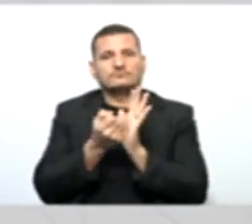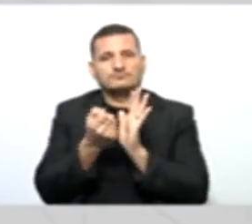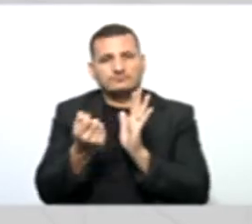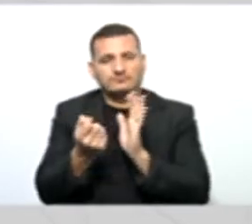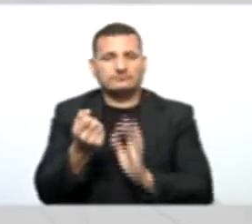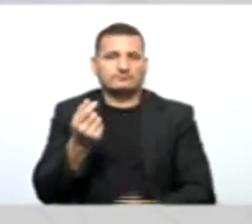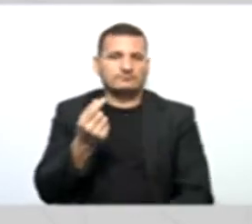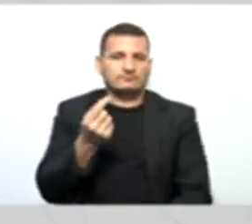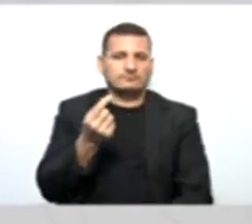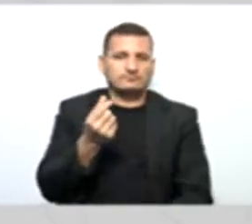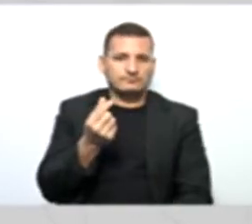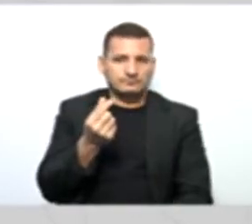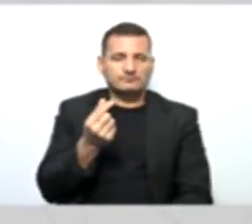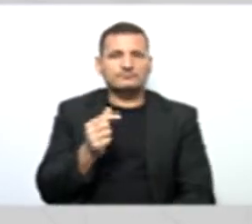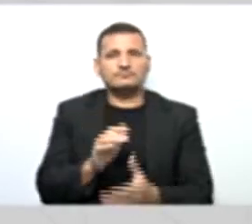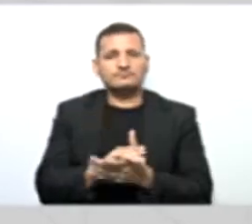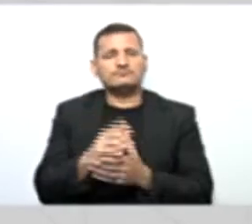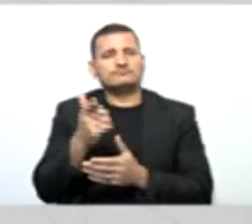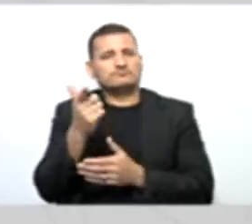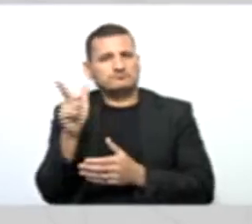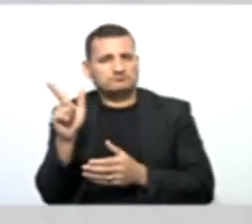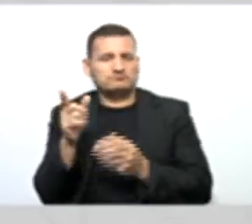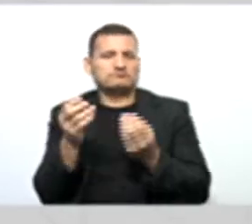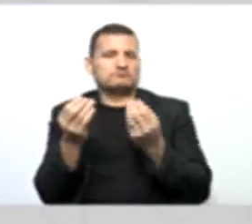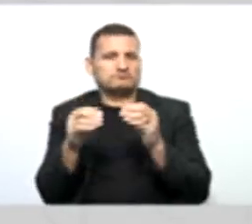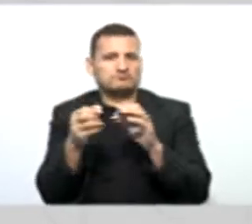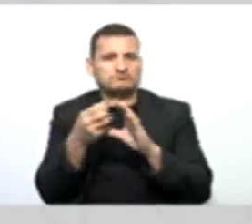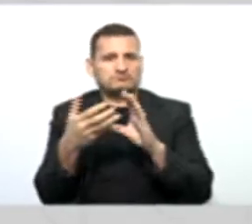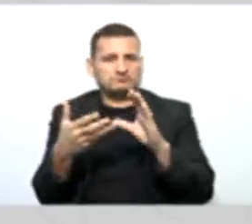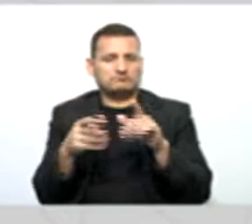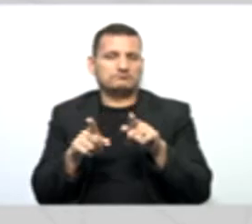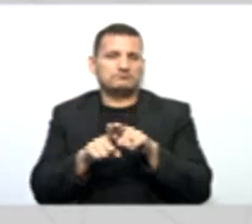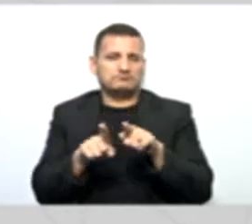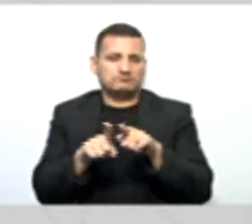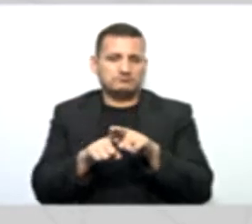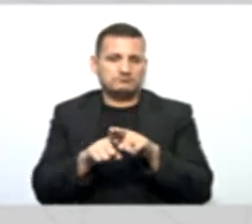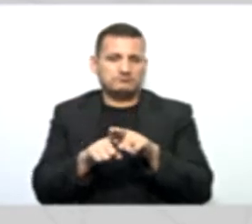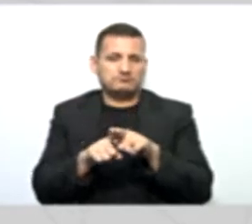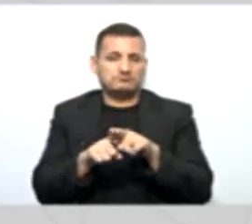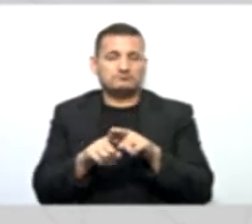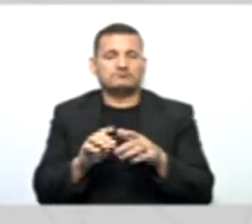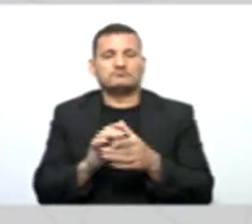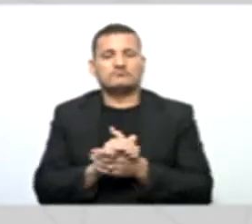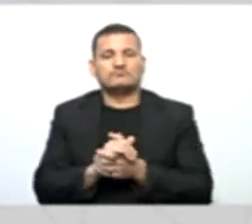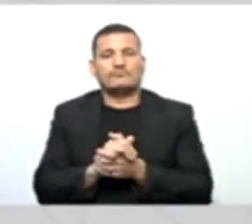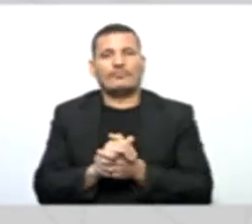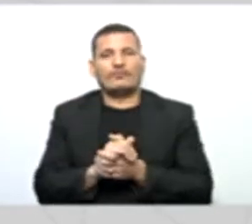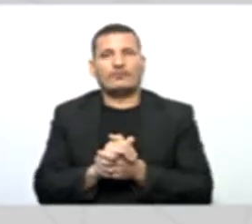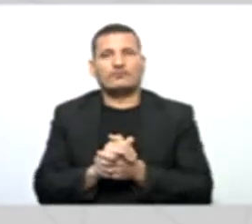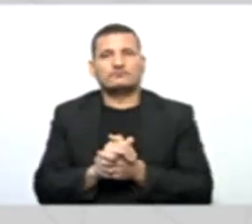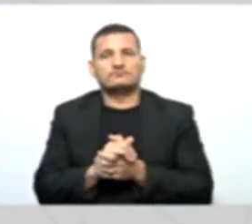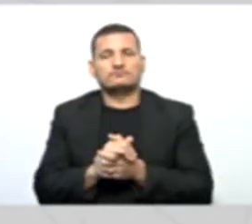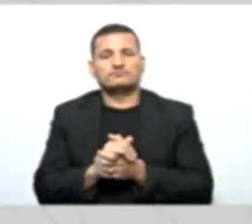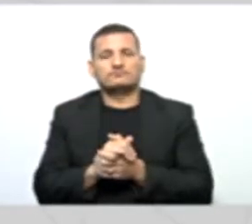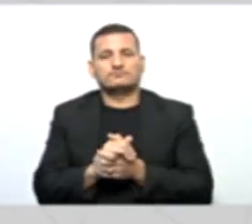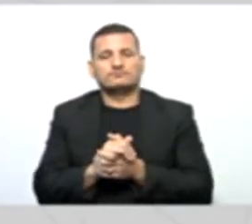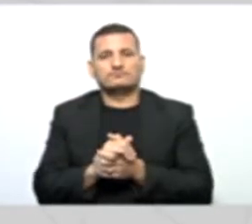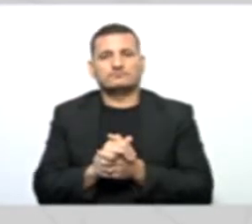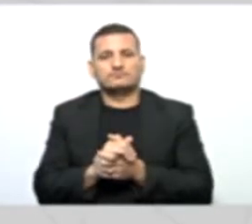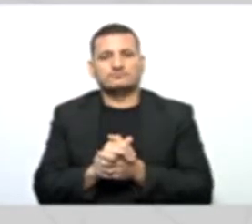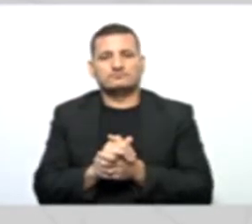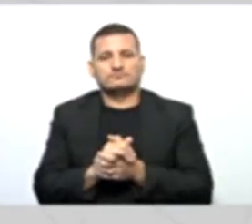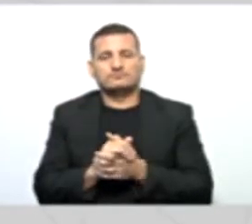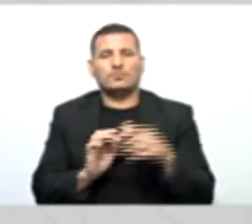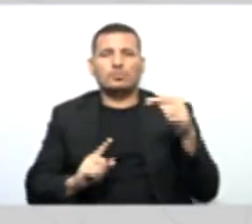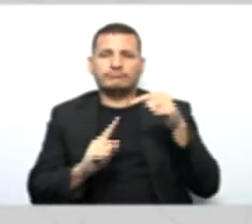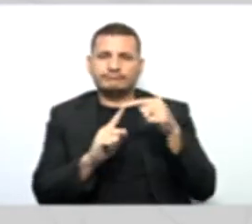preço, outros atributos que nós poderíamos colocar aqui, desde que exemplificassem e tivessem relação direta com as